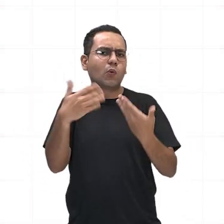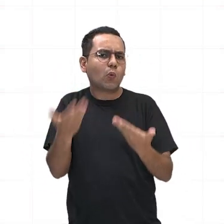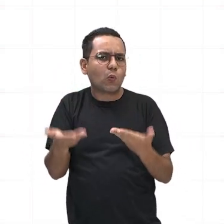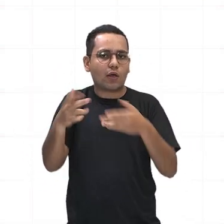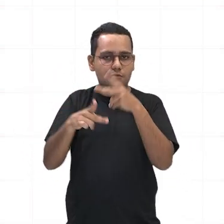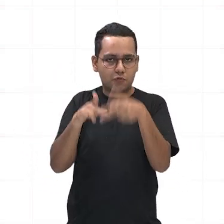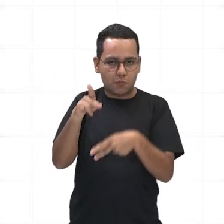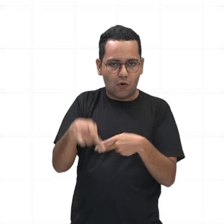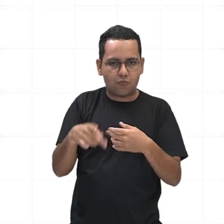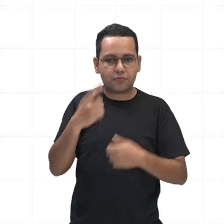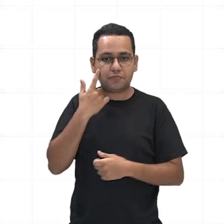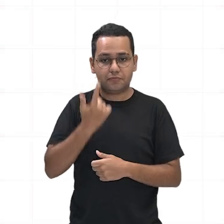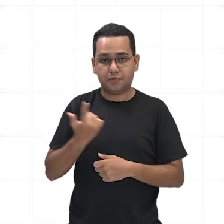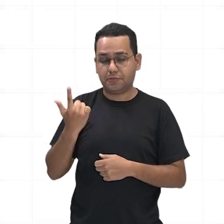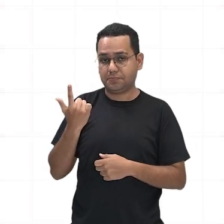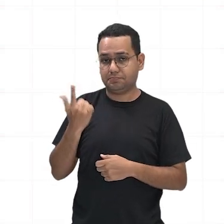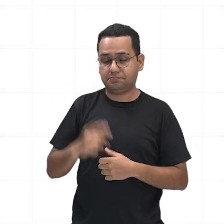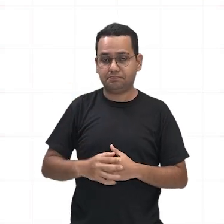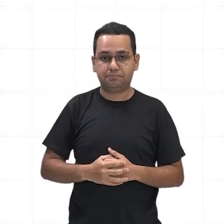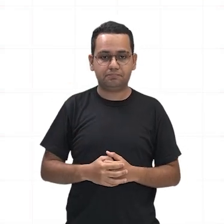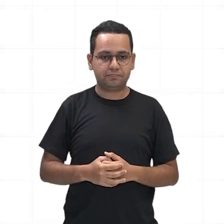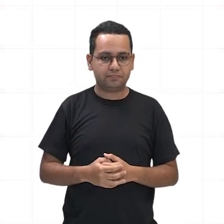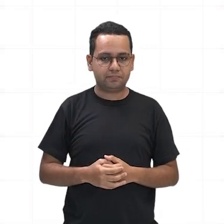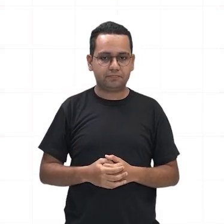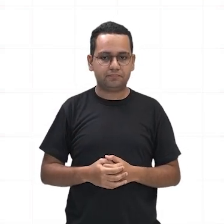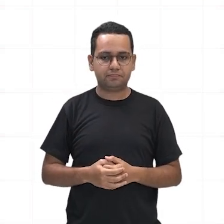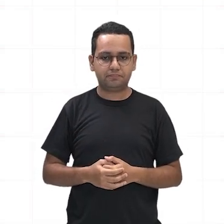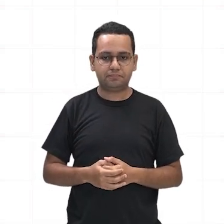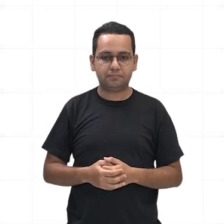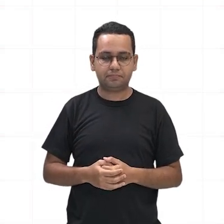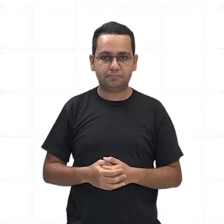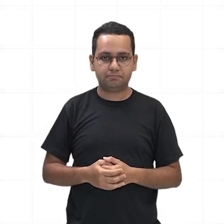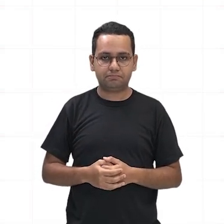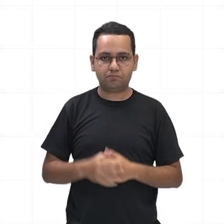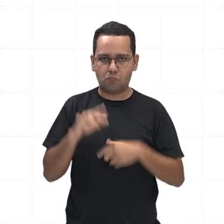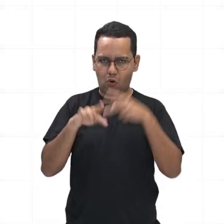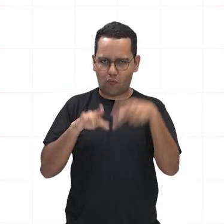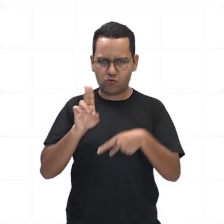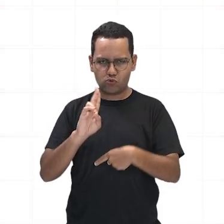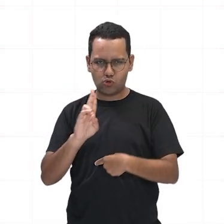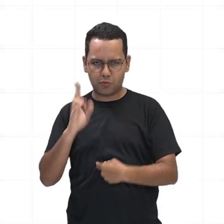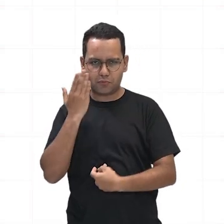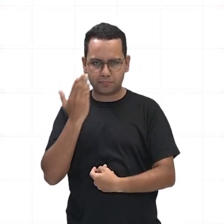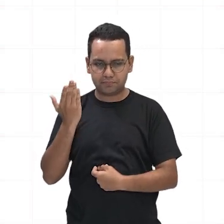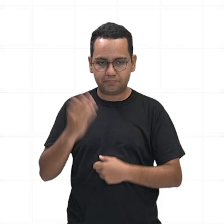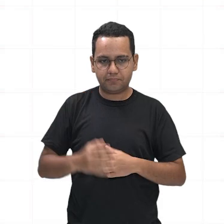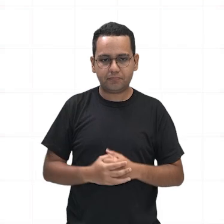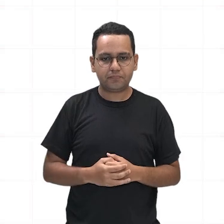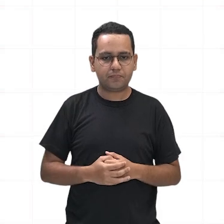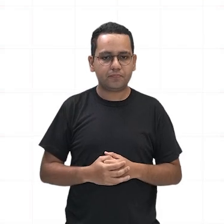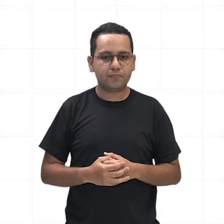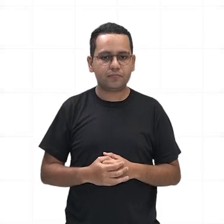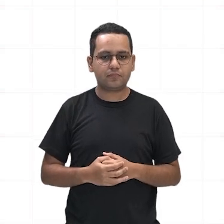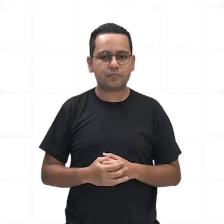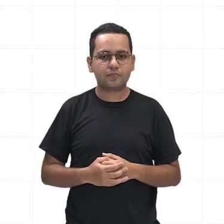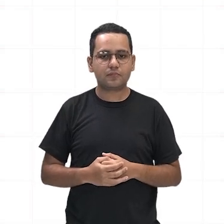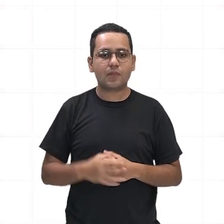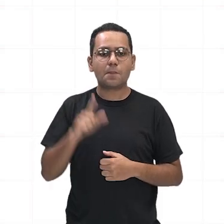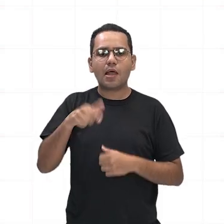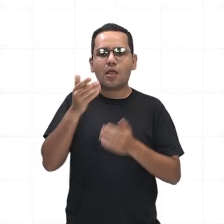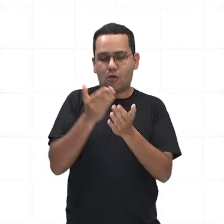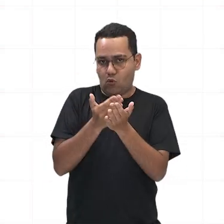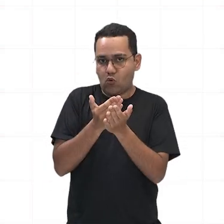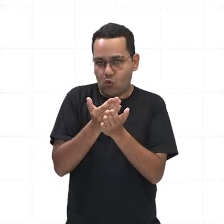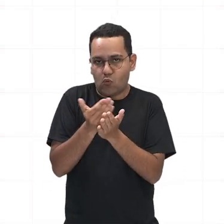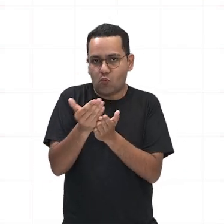Os cretenses, os aqueus, os jônios, os eólios e dórios. Corresponde, então, a uma fase